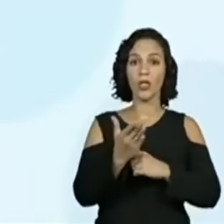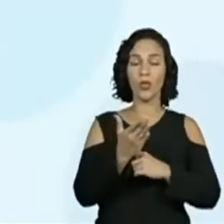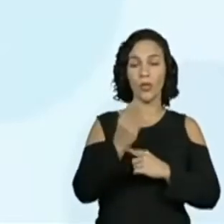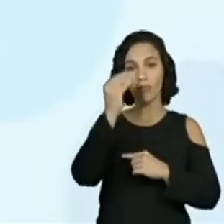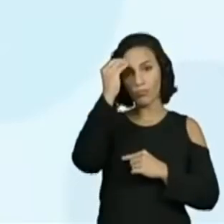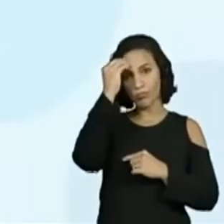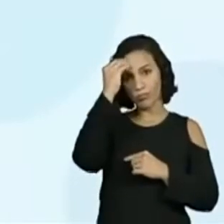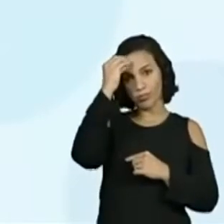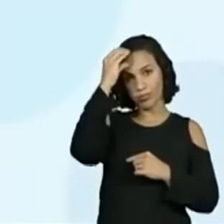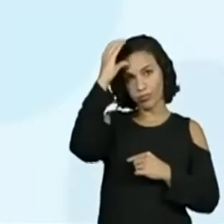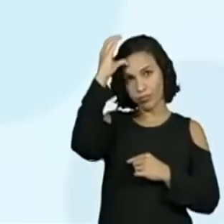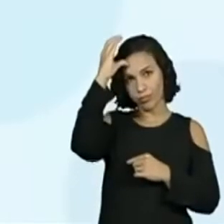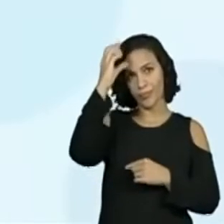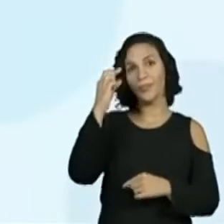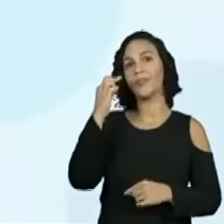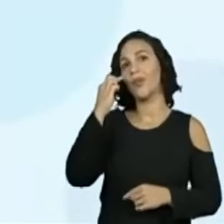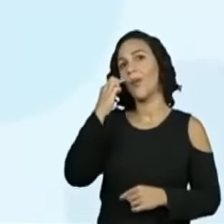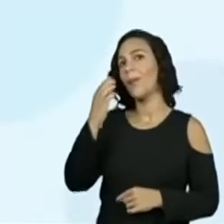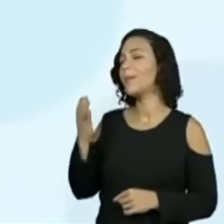conhecimento. Olha o que ela fala.